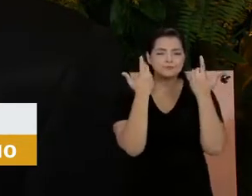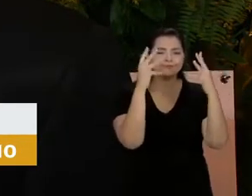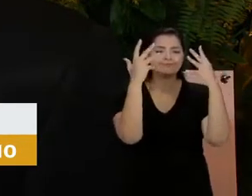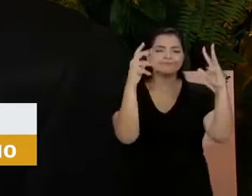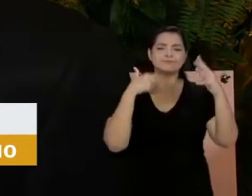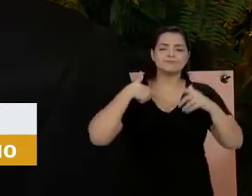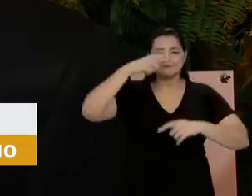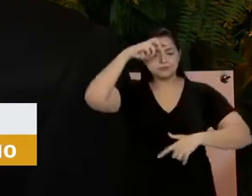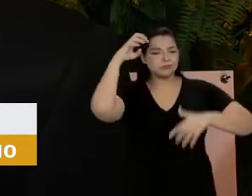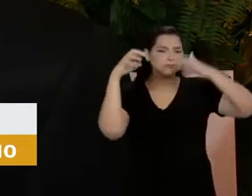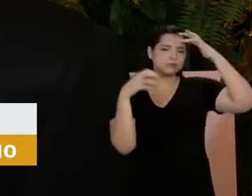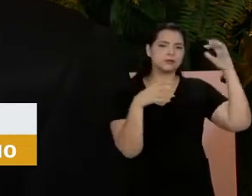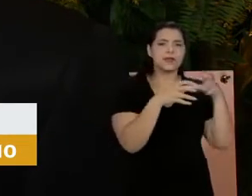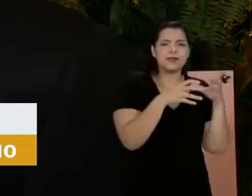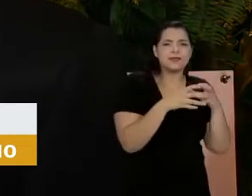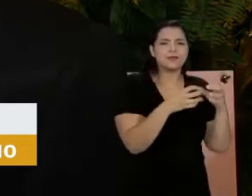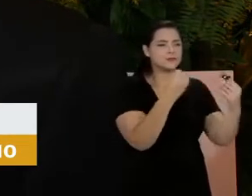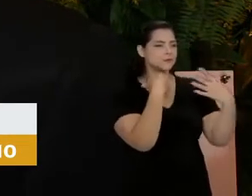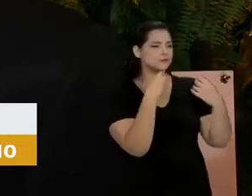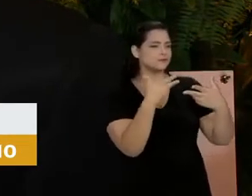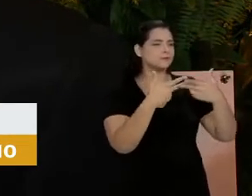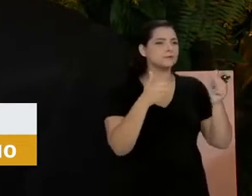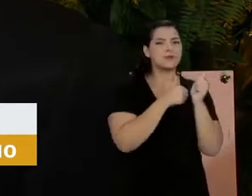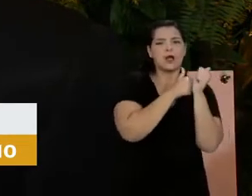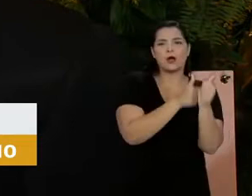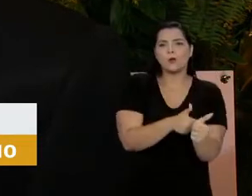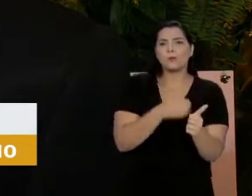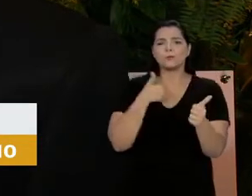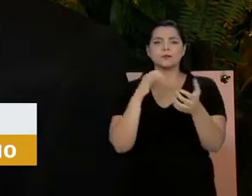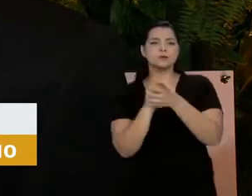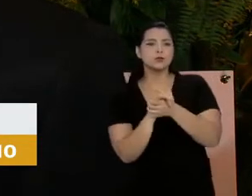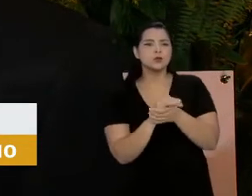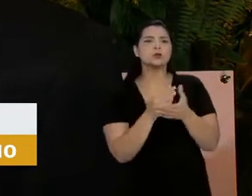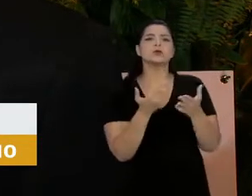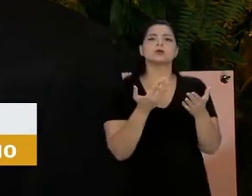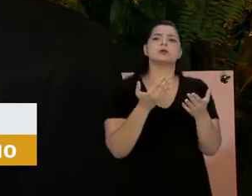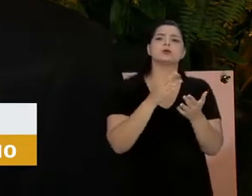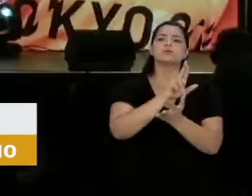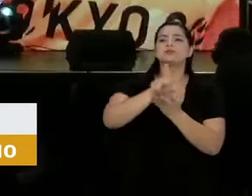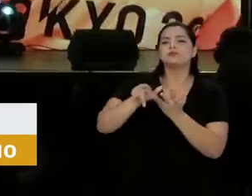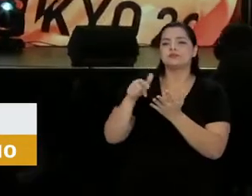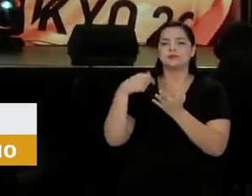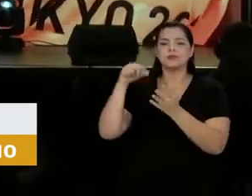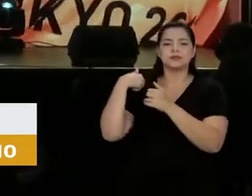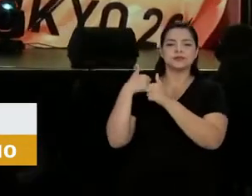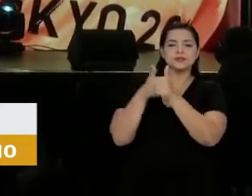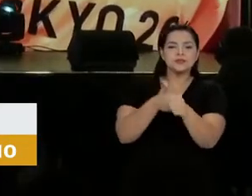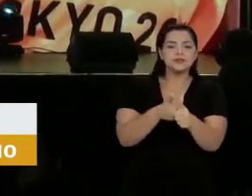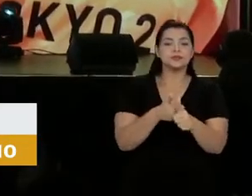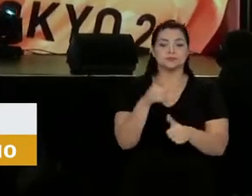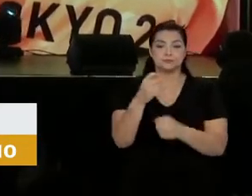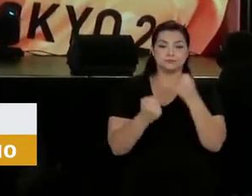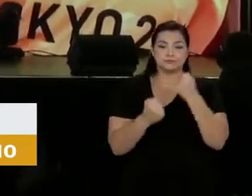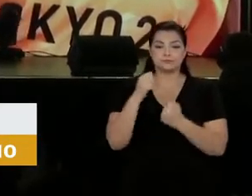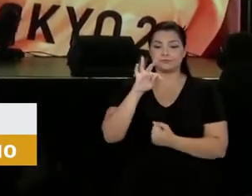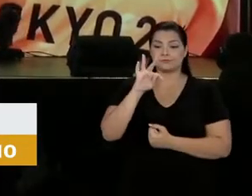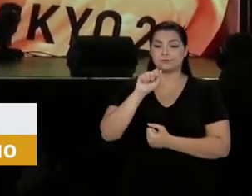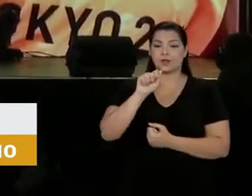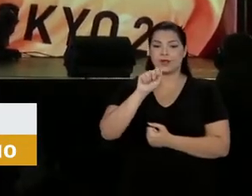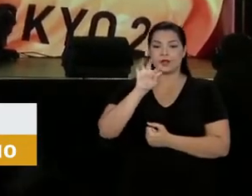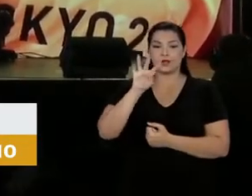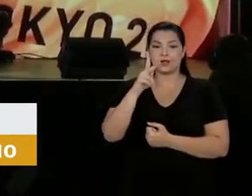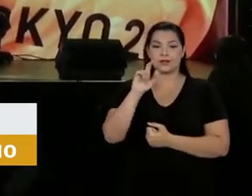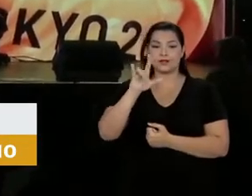trabalho meu, da minha equipe, né? Todos que me acompanham ali, minha esposa, meus guias. A corredora Thalita Simplício ganhou